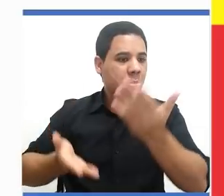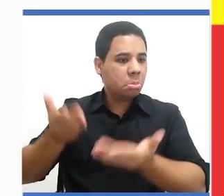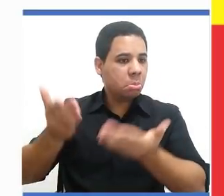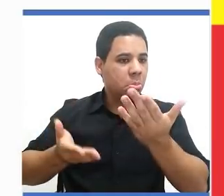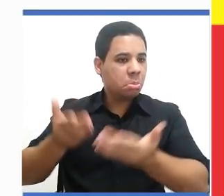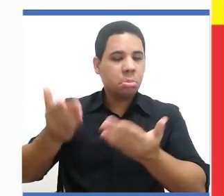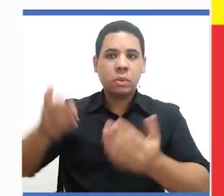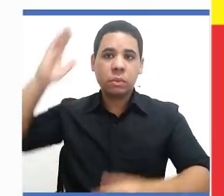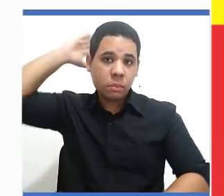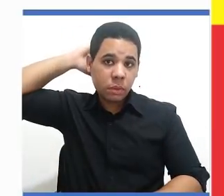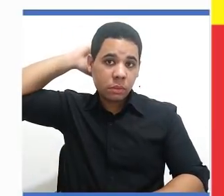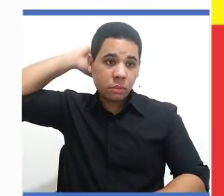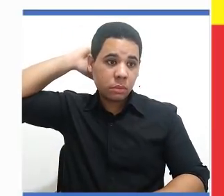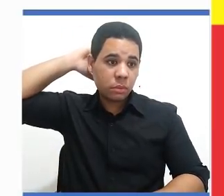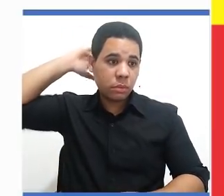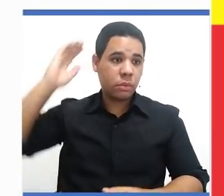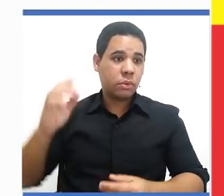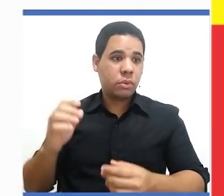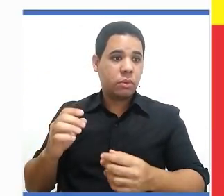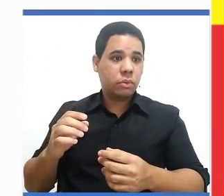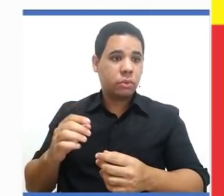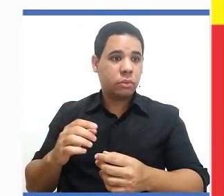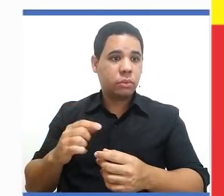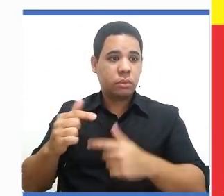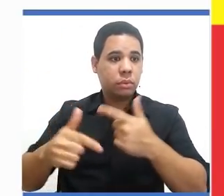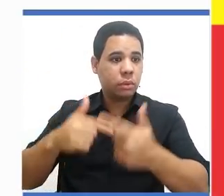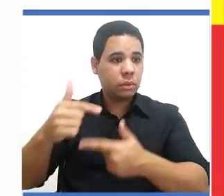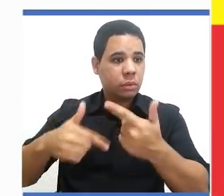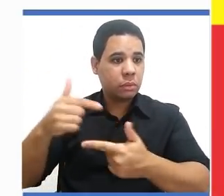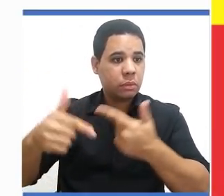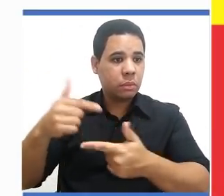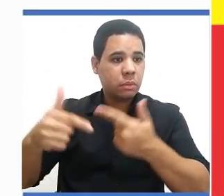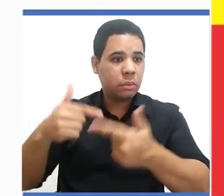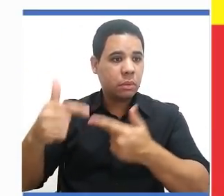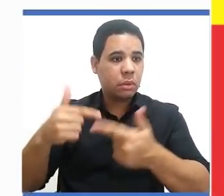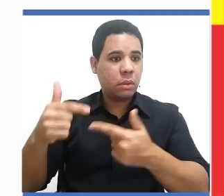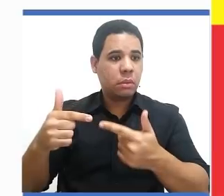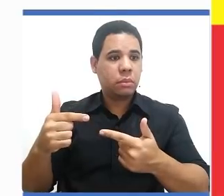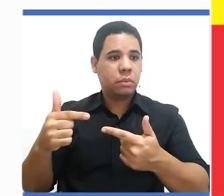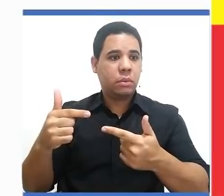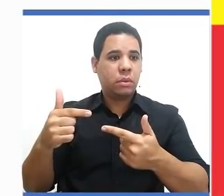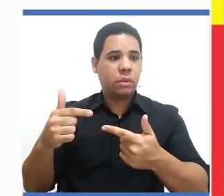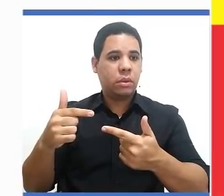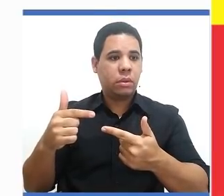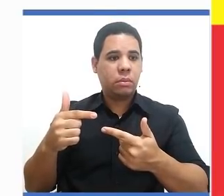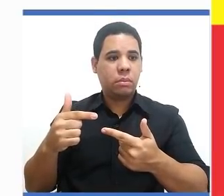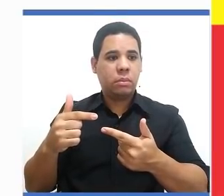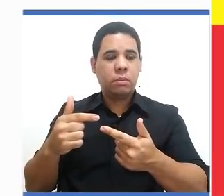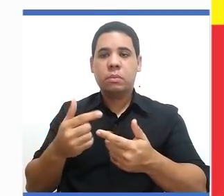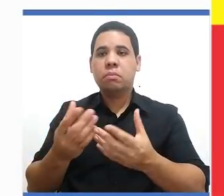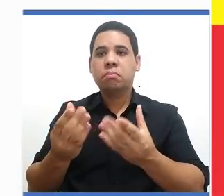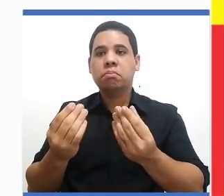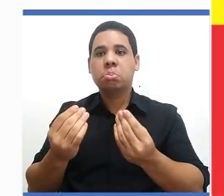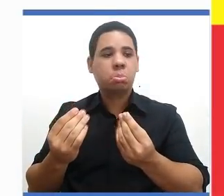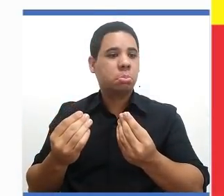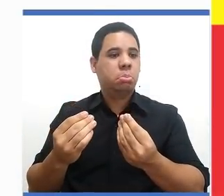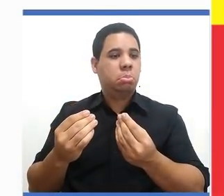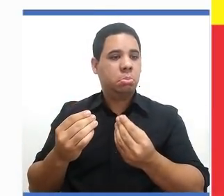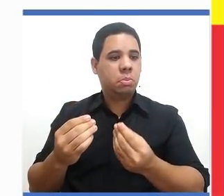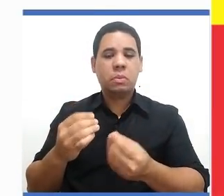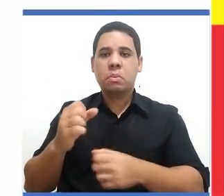por ano, onde o estado do Mato Grosso é o maior produtor de grãos do país, produzindo 58 milhões de toneladas por